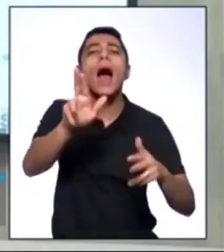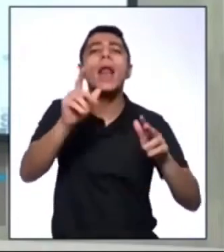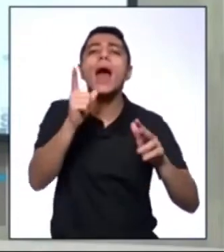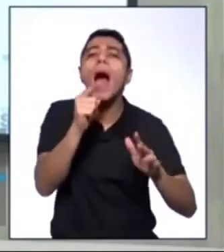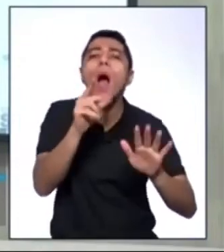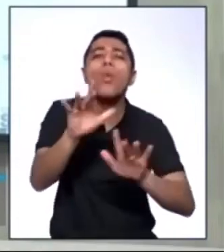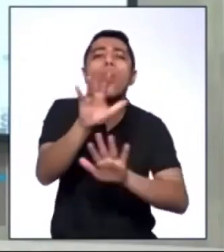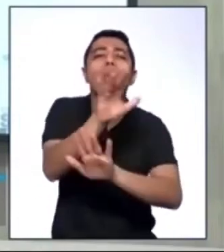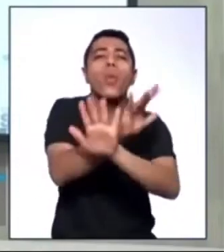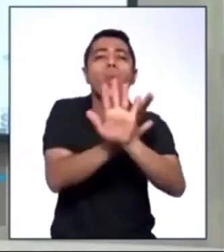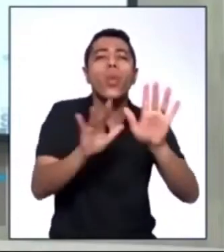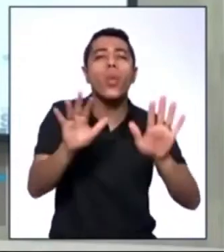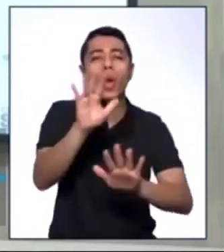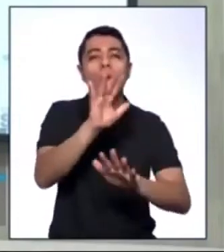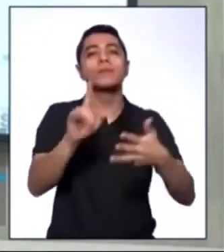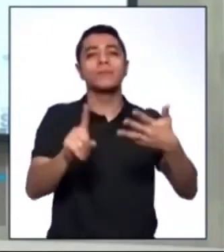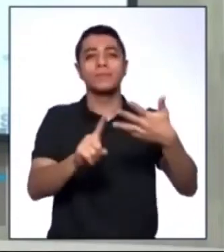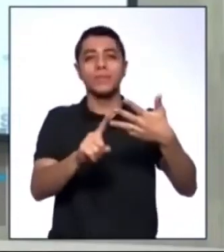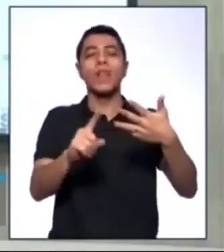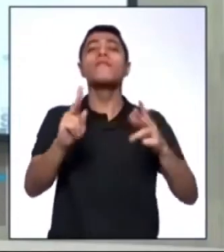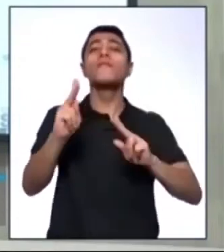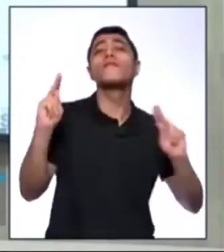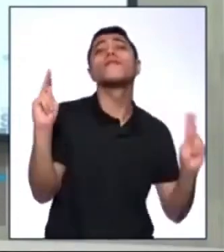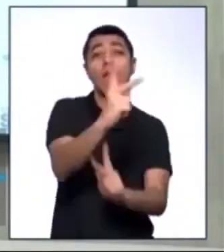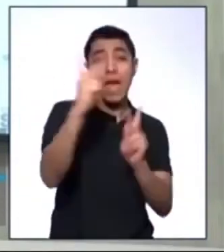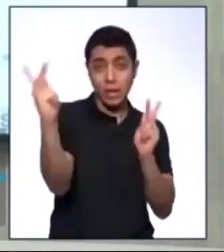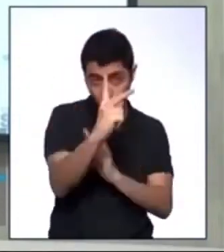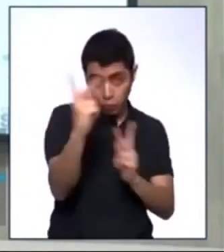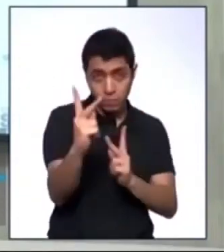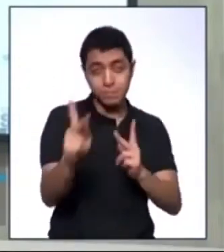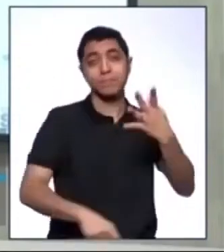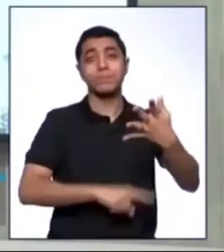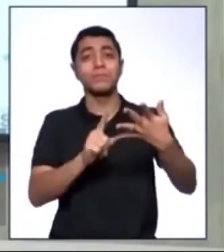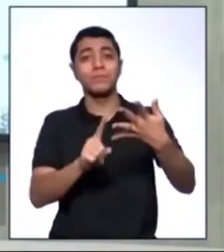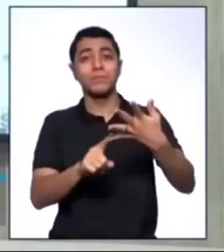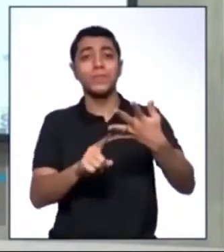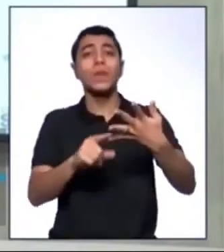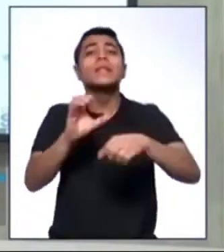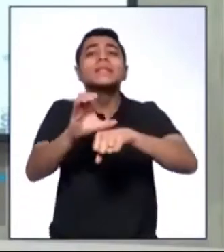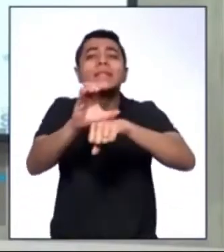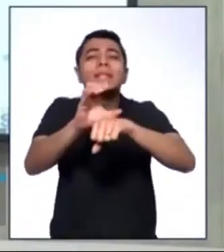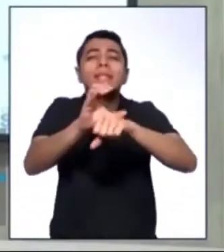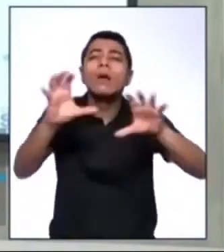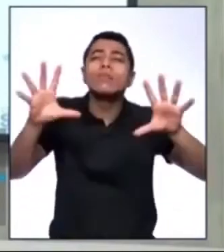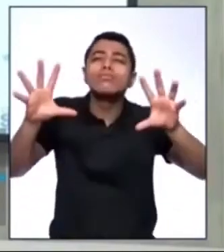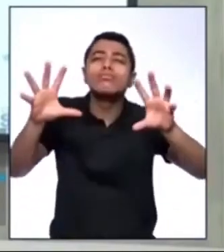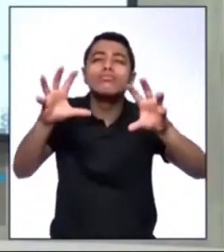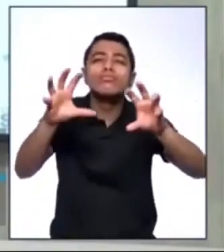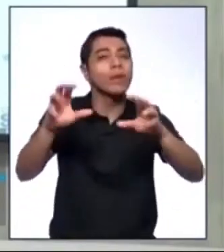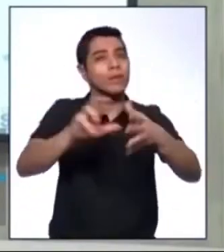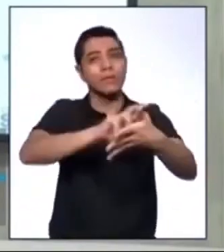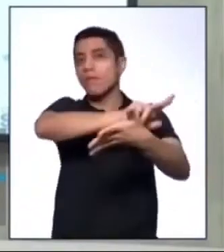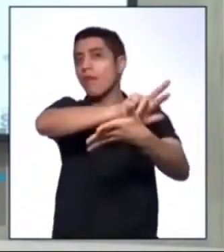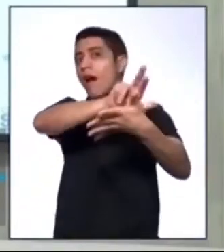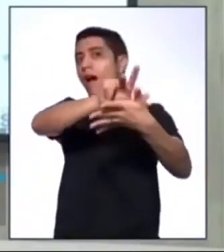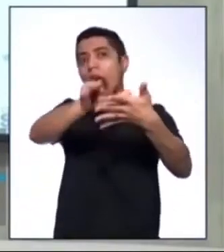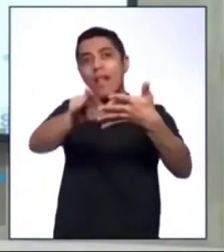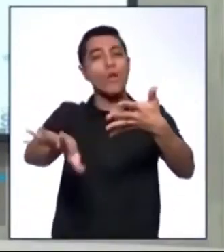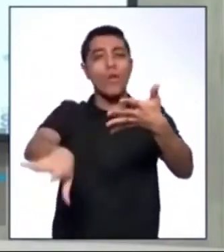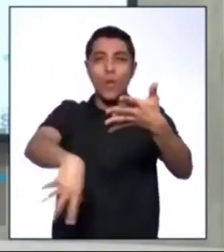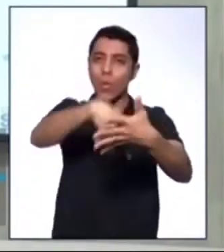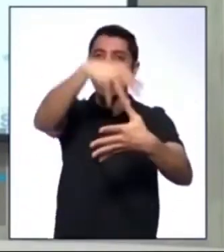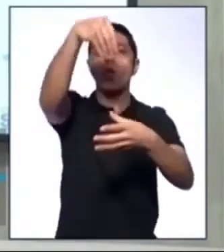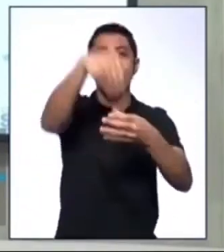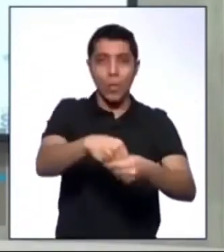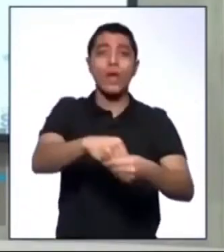os ventos, a nebulosidade. Então nós temos aqui um conjunto de elementos que são mensuráveis e que compõem